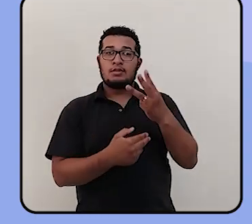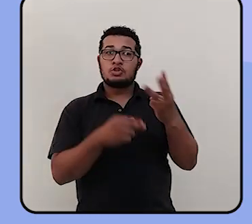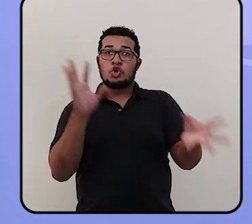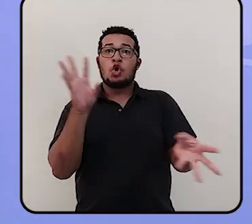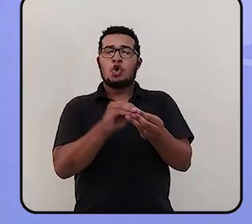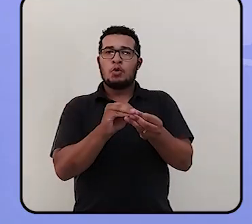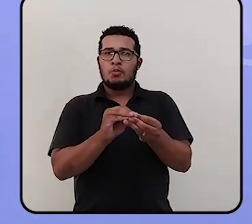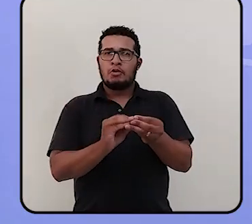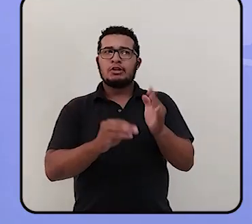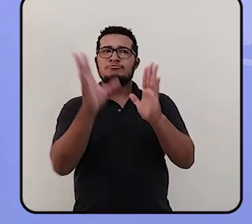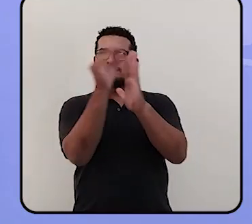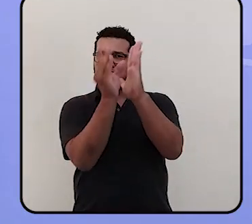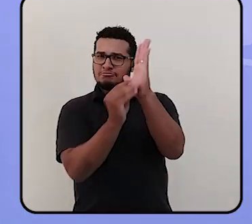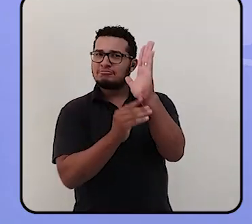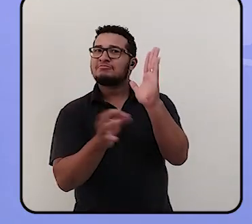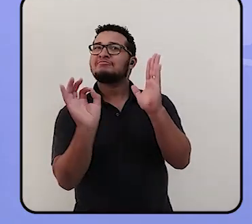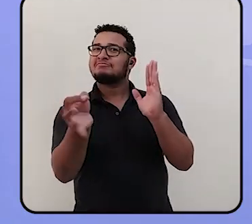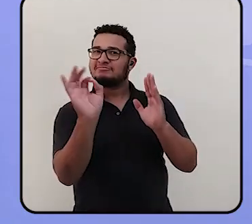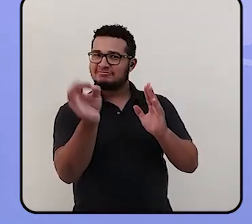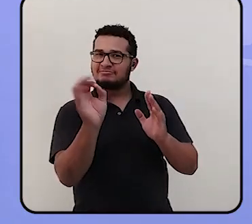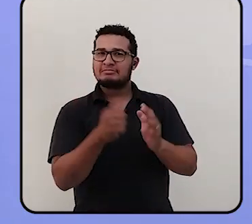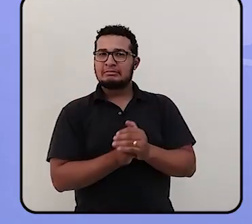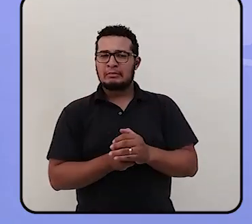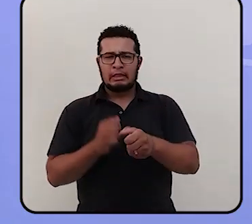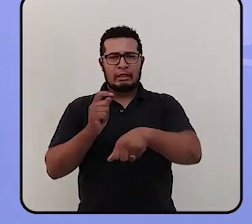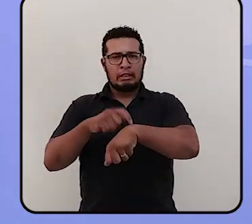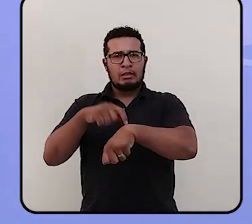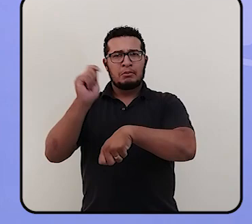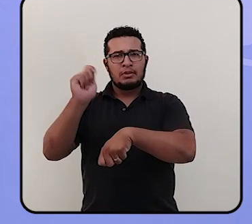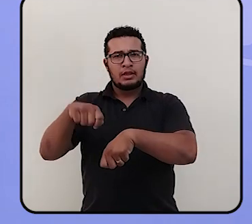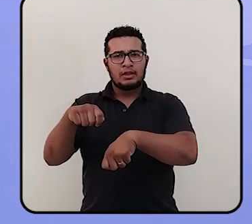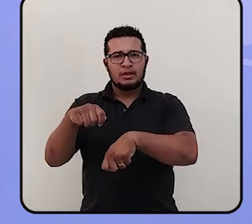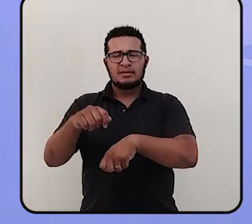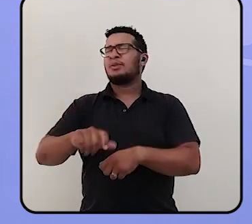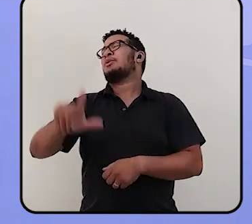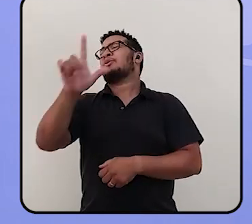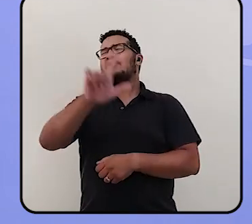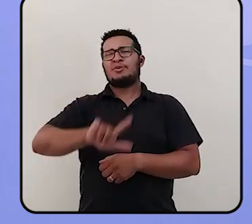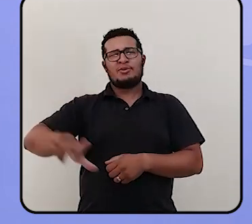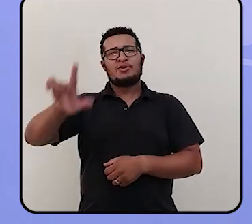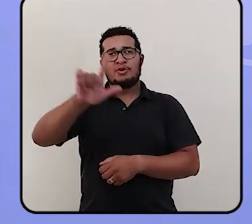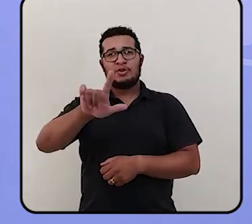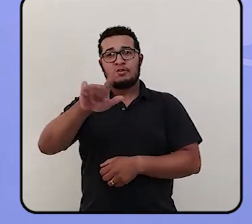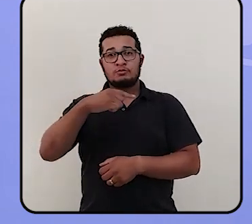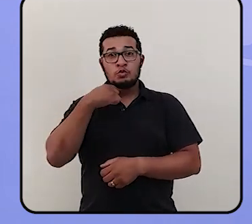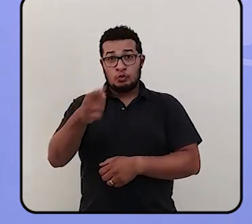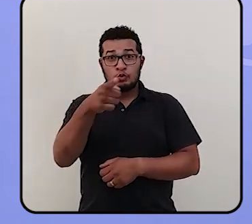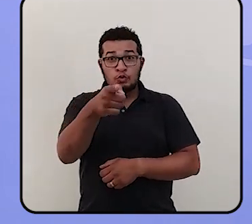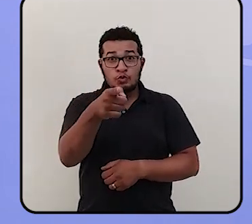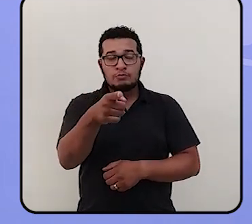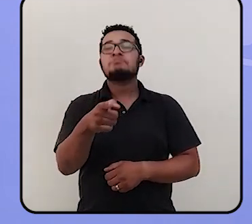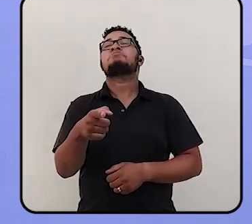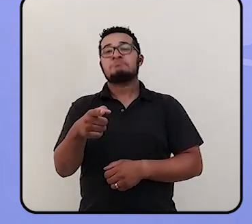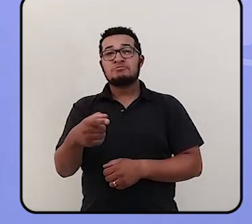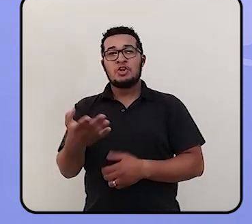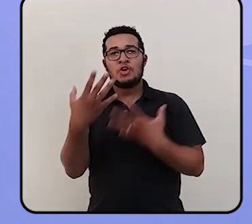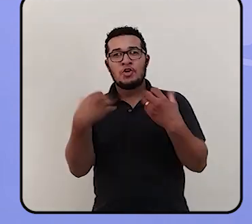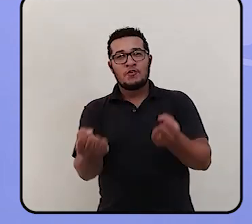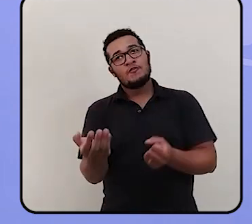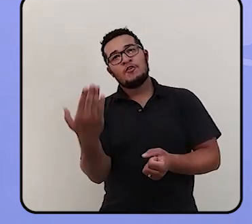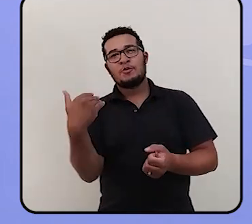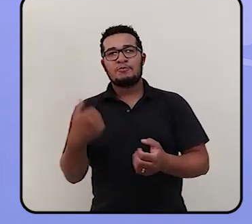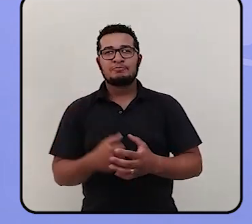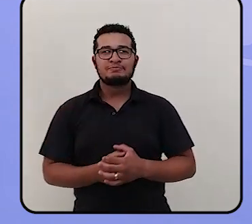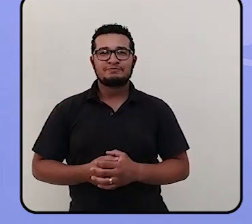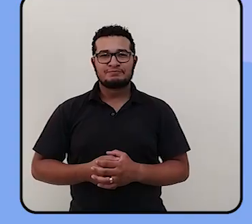composta. É muita coisa ou não é? Será que vai dar tempo? Claro que vai. Duvida? Então, vamos